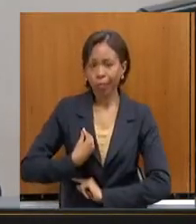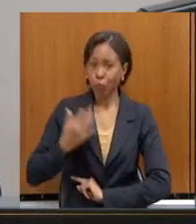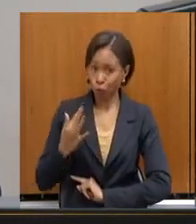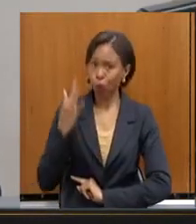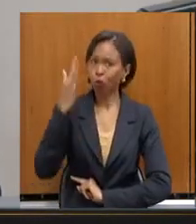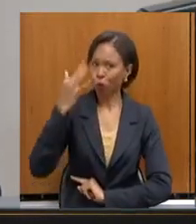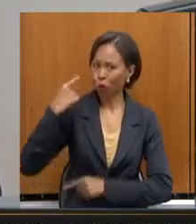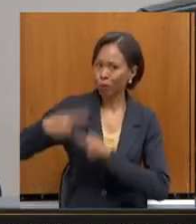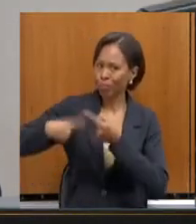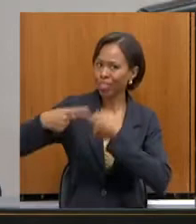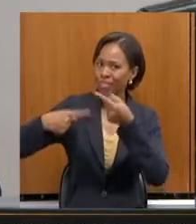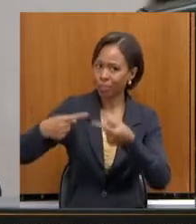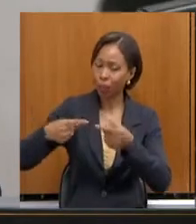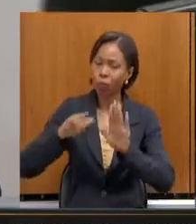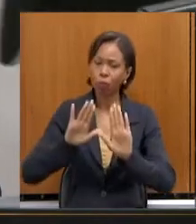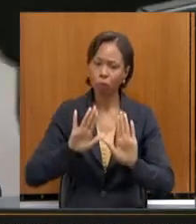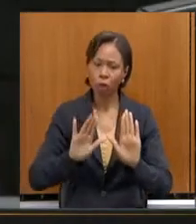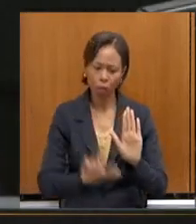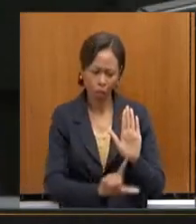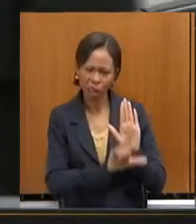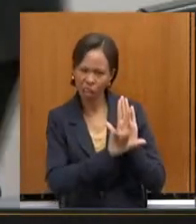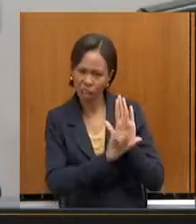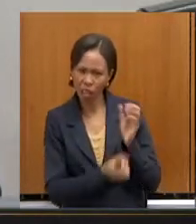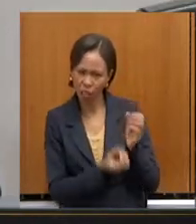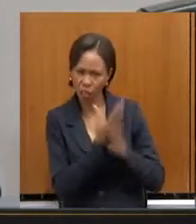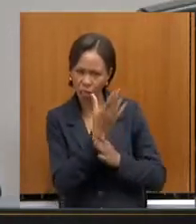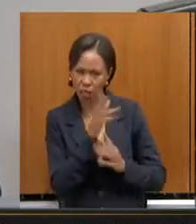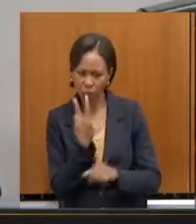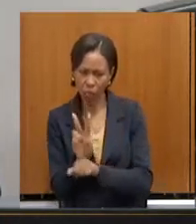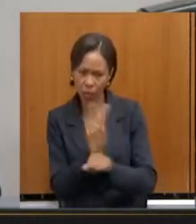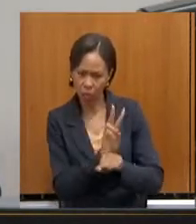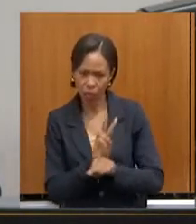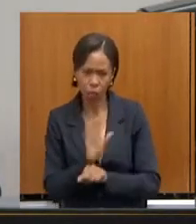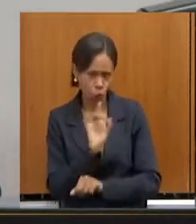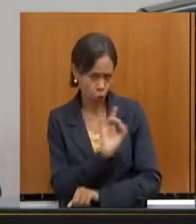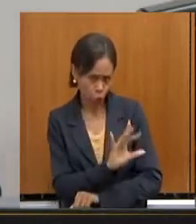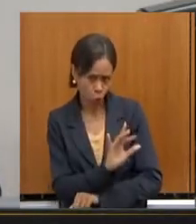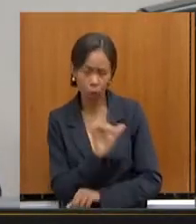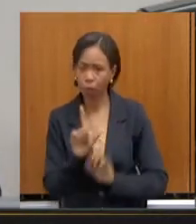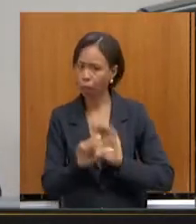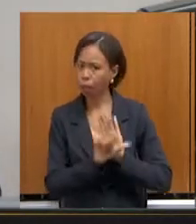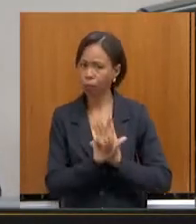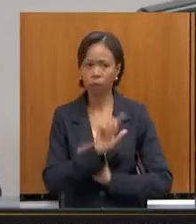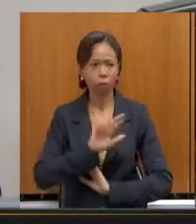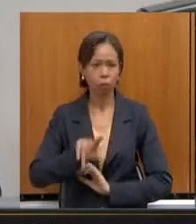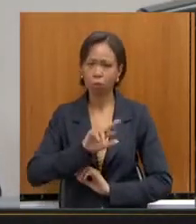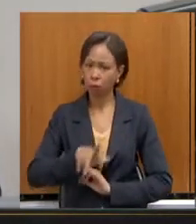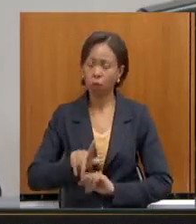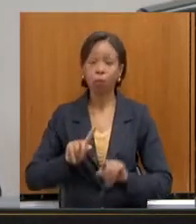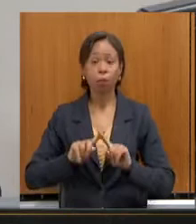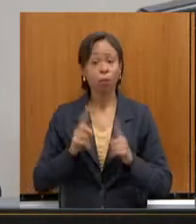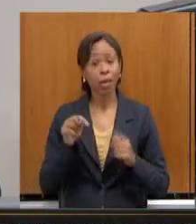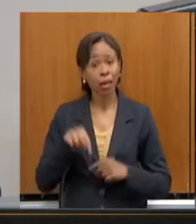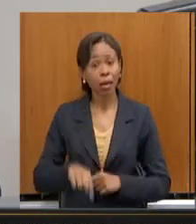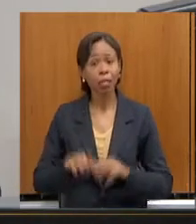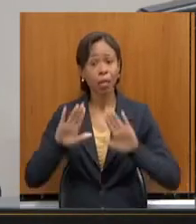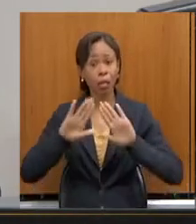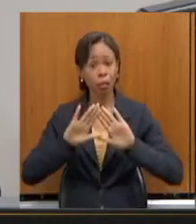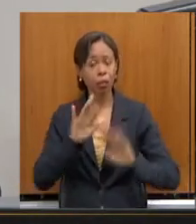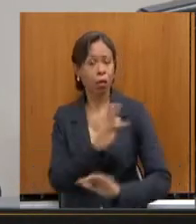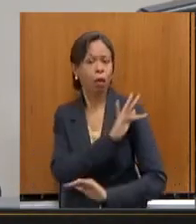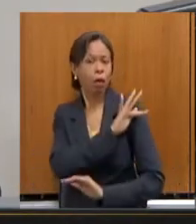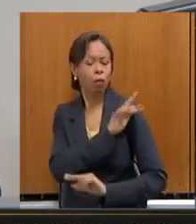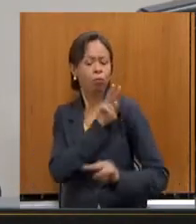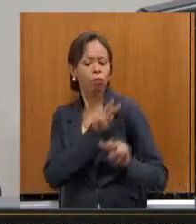mas não é somente criando leis que se protegem o meio ambiente o Assembleia fiscaliza é um dos eventos mais importantes dessa